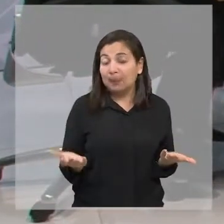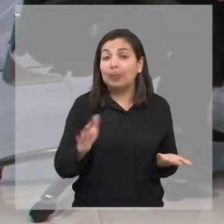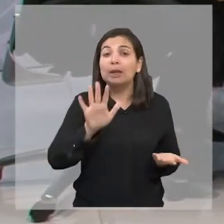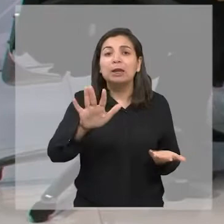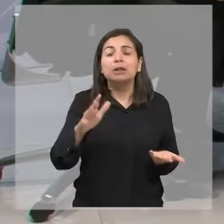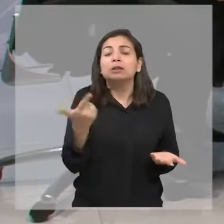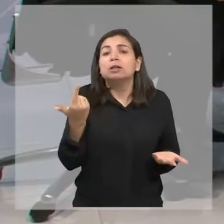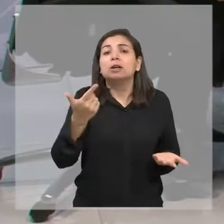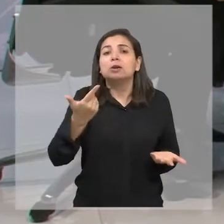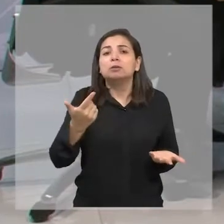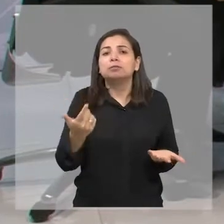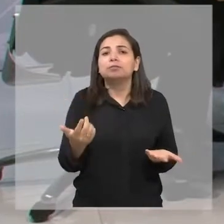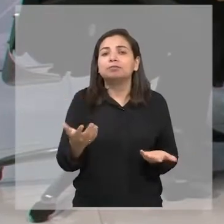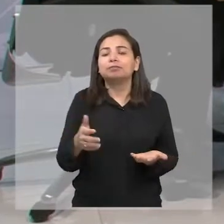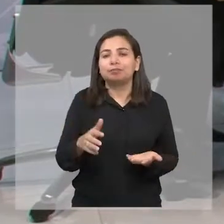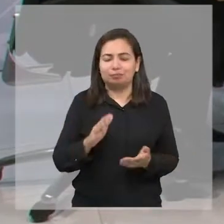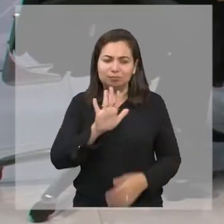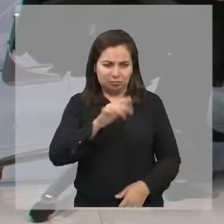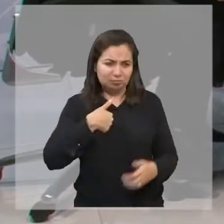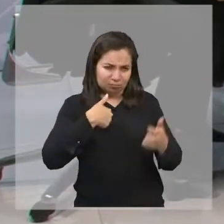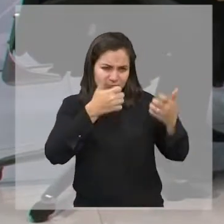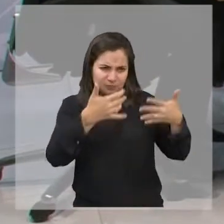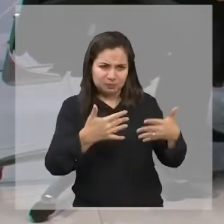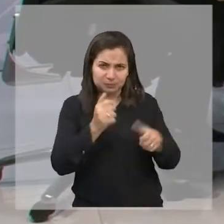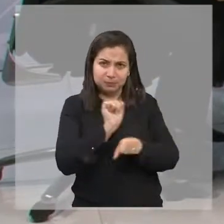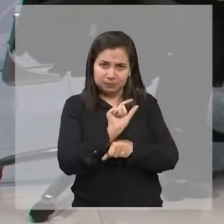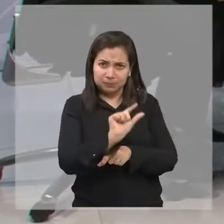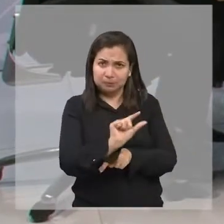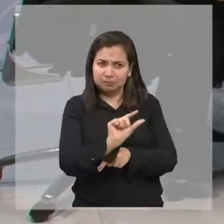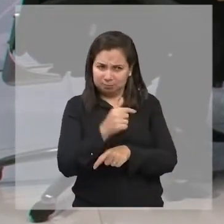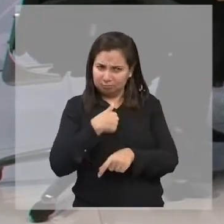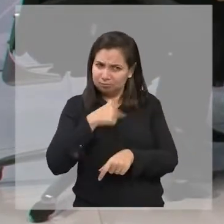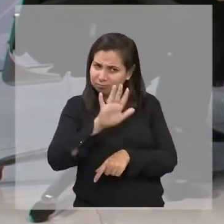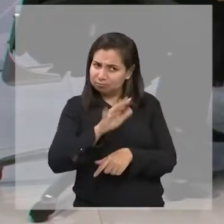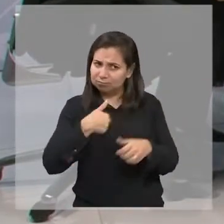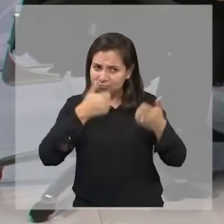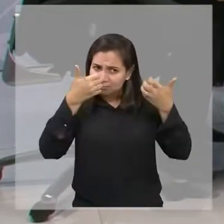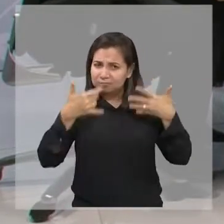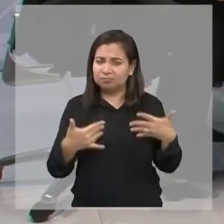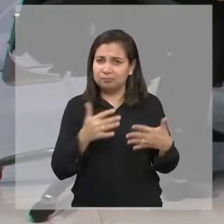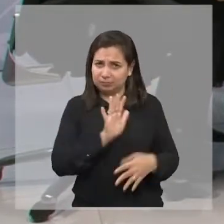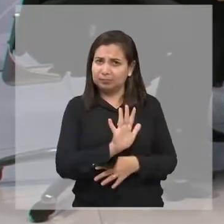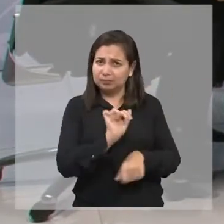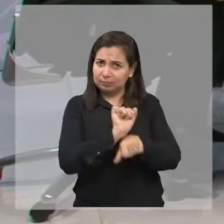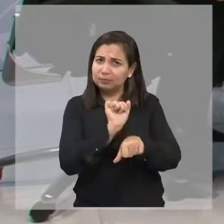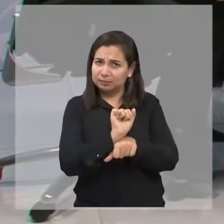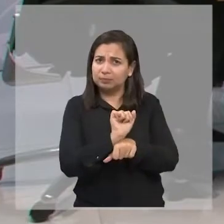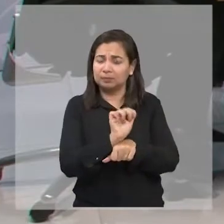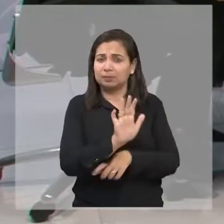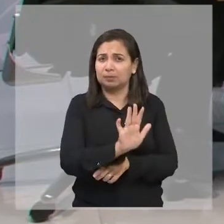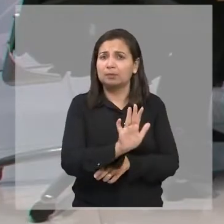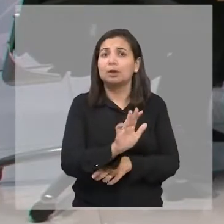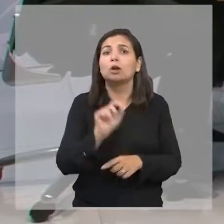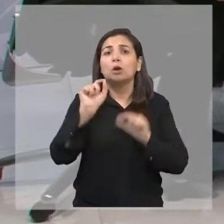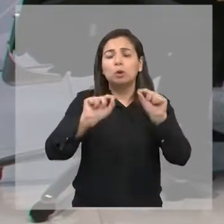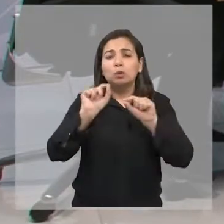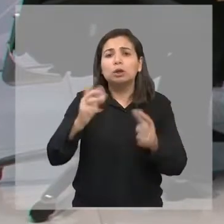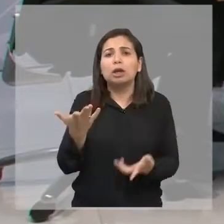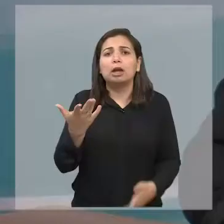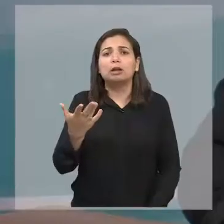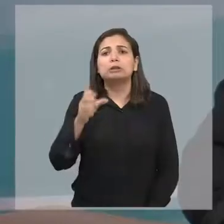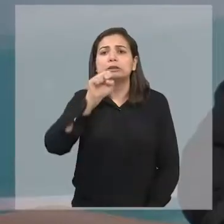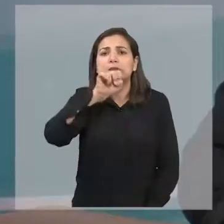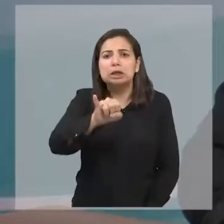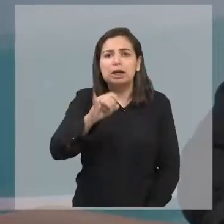não tem articulação. A universidade alguma. poderia pedir isso. Deixa eu falar. Deixa eu falar. Não tem como passar absolutamente nada, fazer